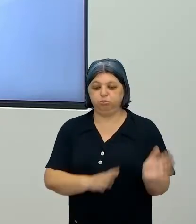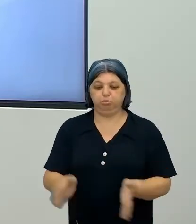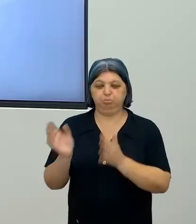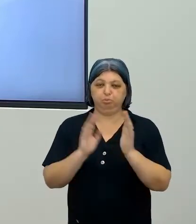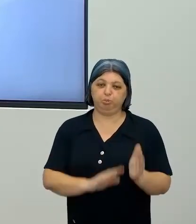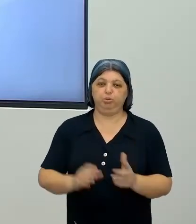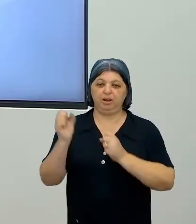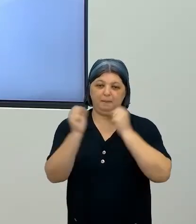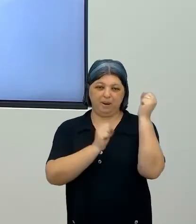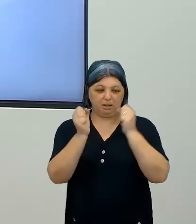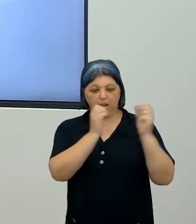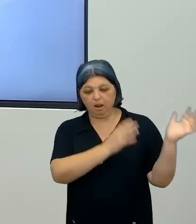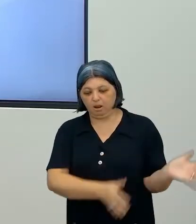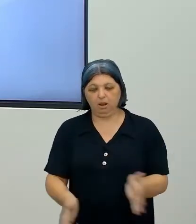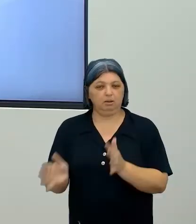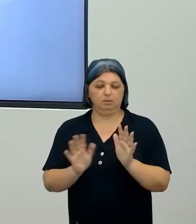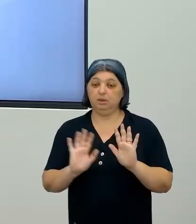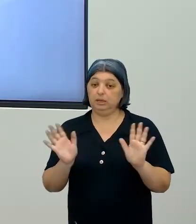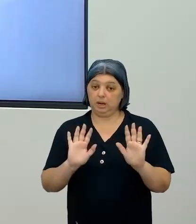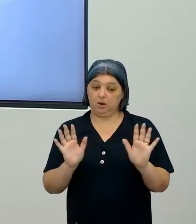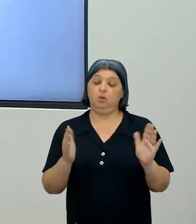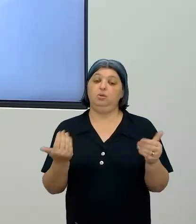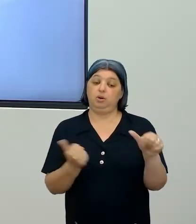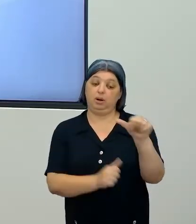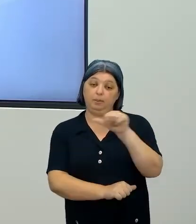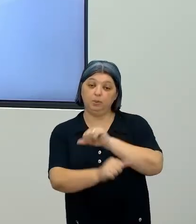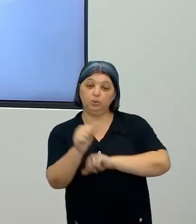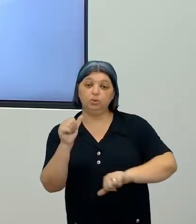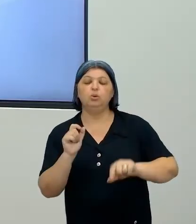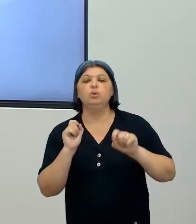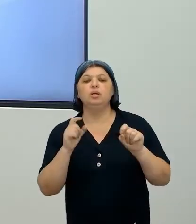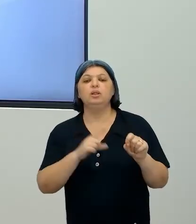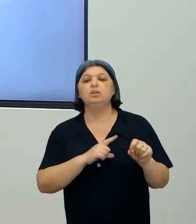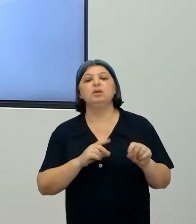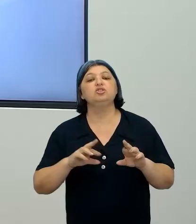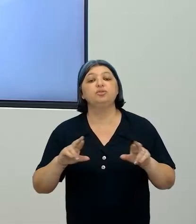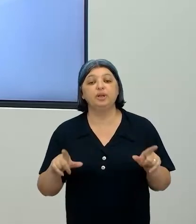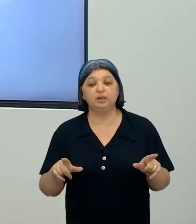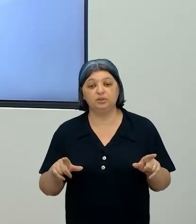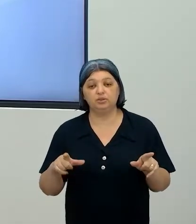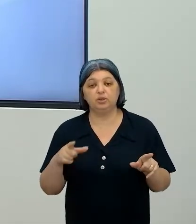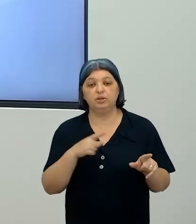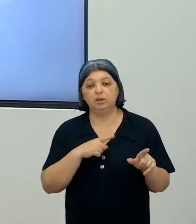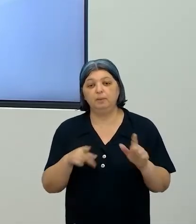do Fordismo. Agora existe o quê? Que componente que existe diferente? Existe a